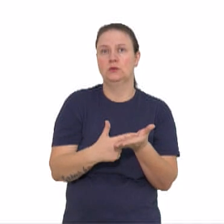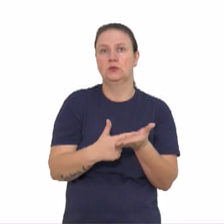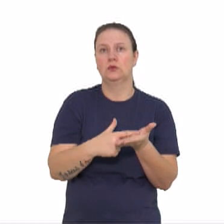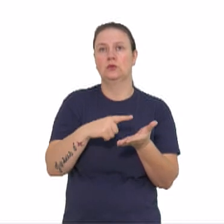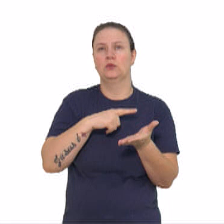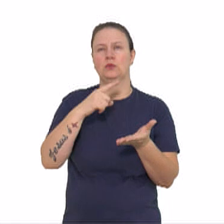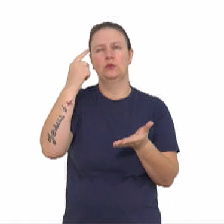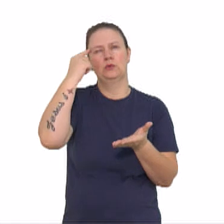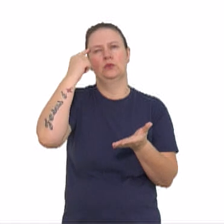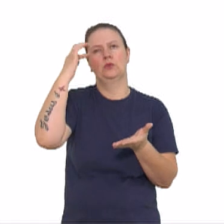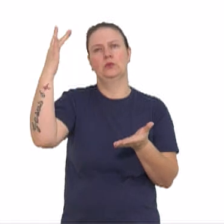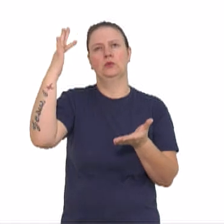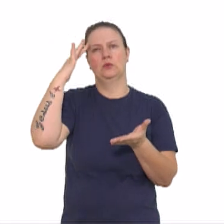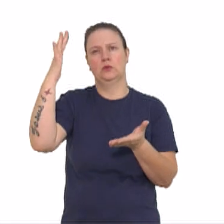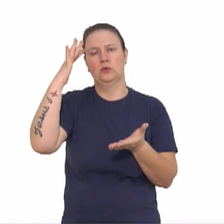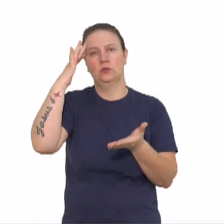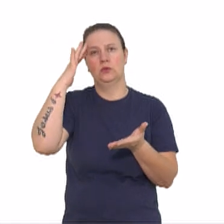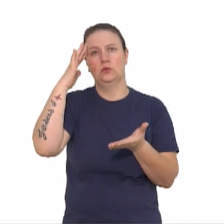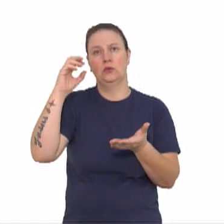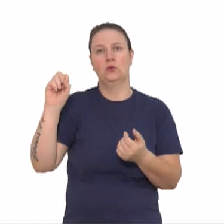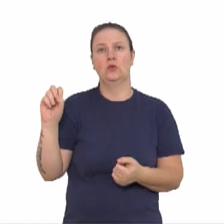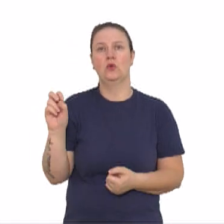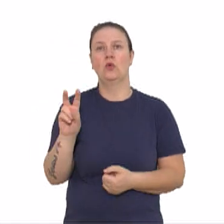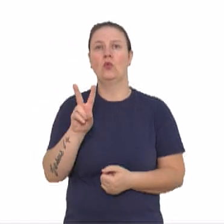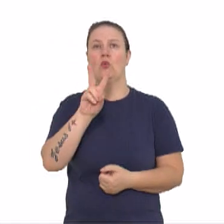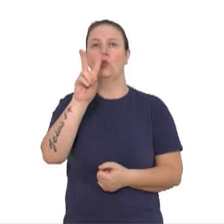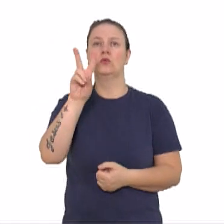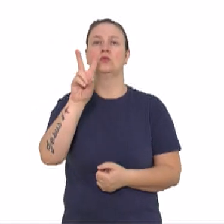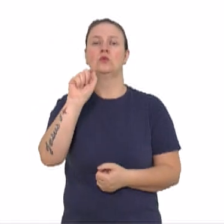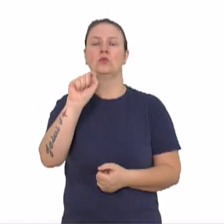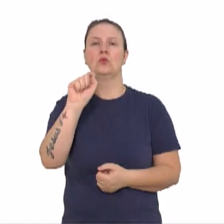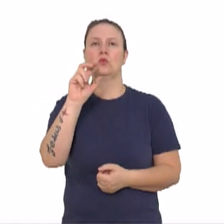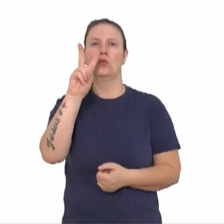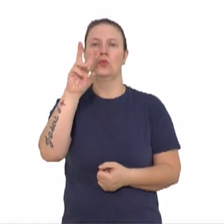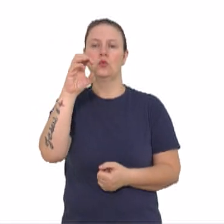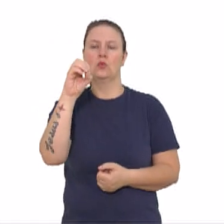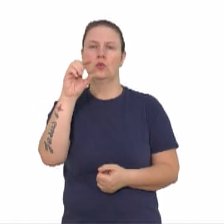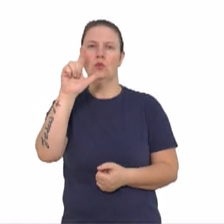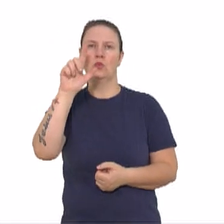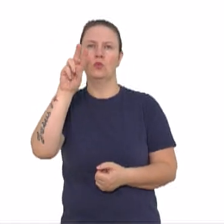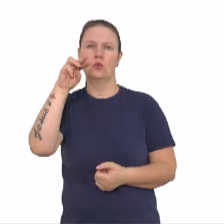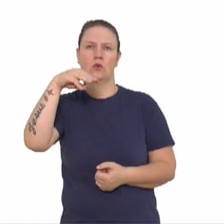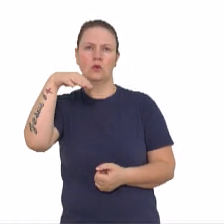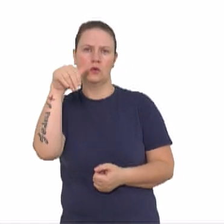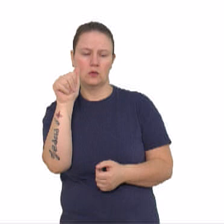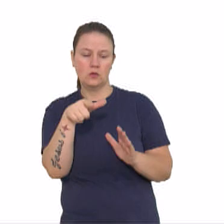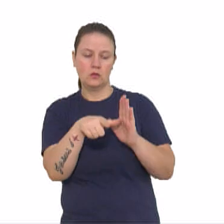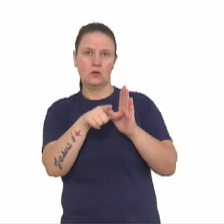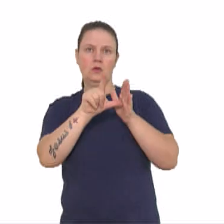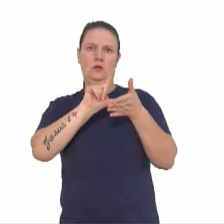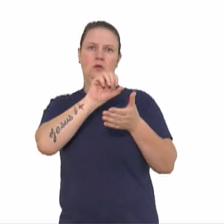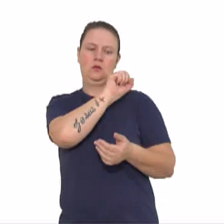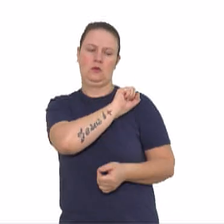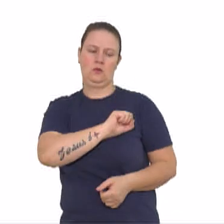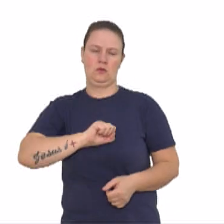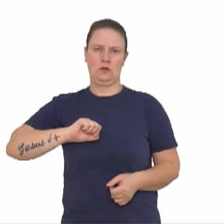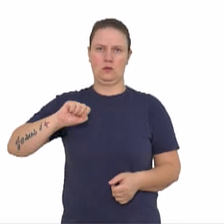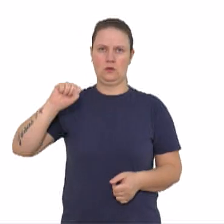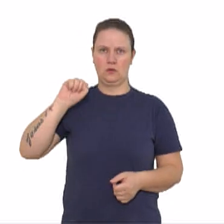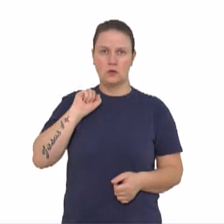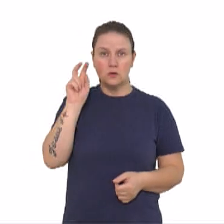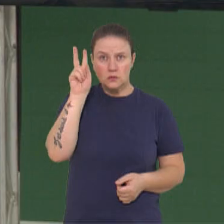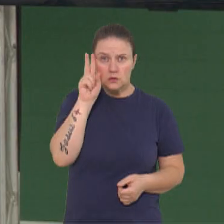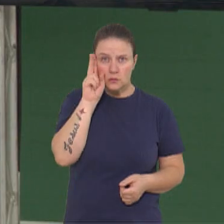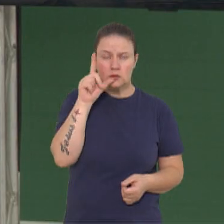coleção Os Pensadores, volume pré-socráticos. Lembrando que existem várias edições da coleção